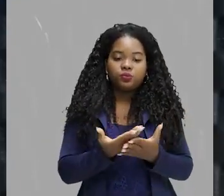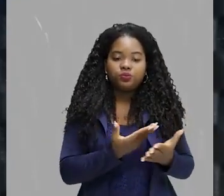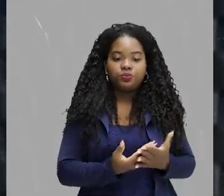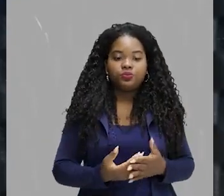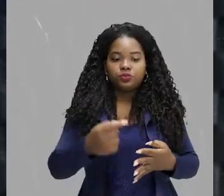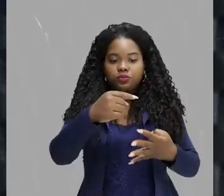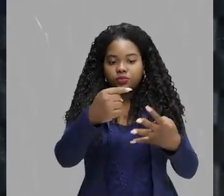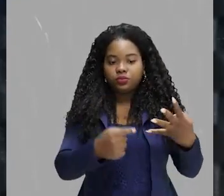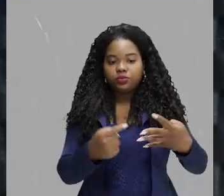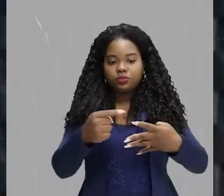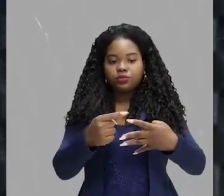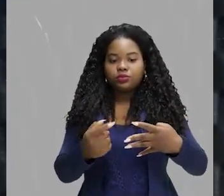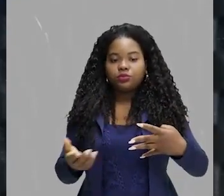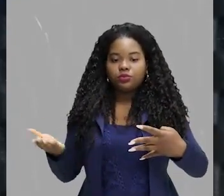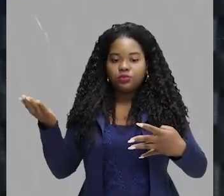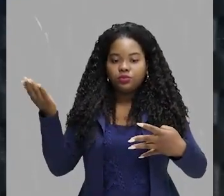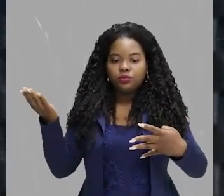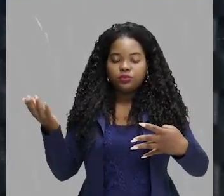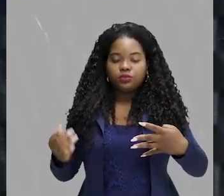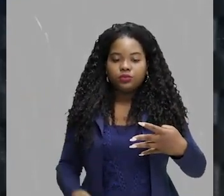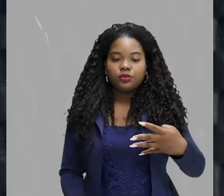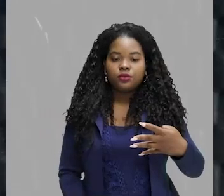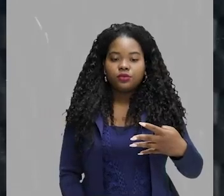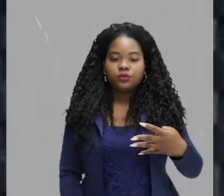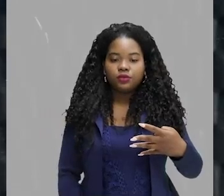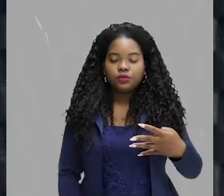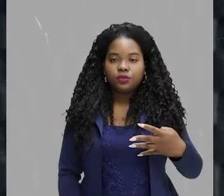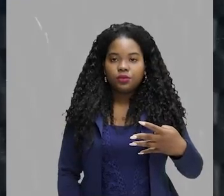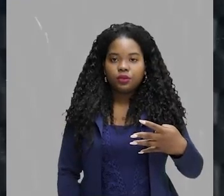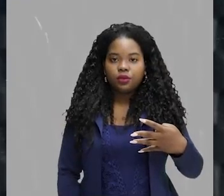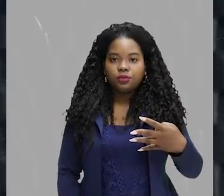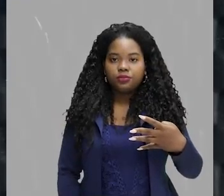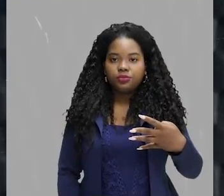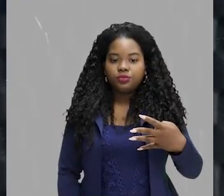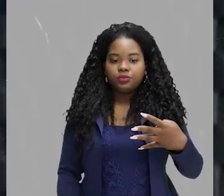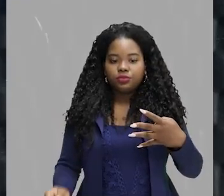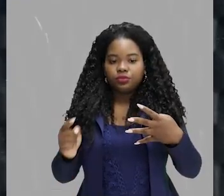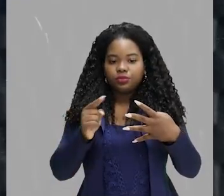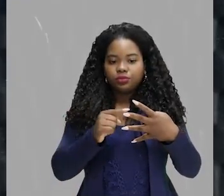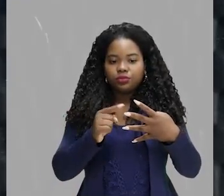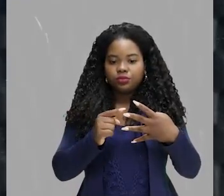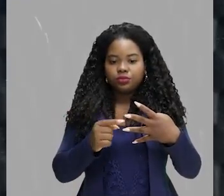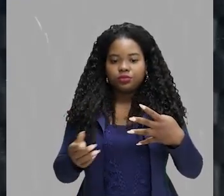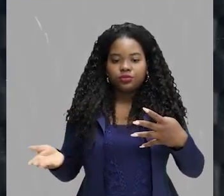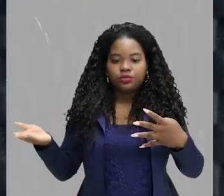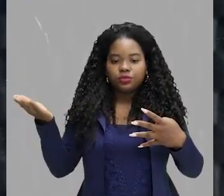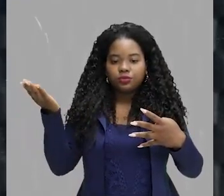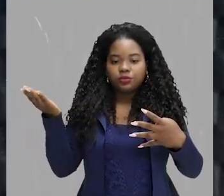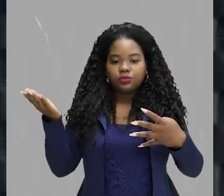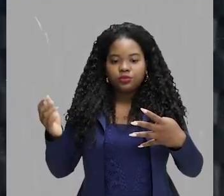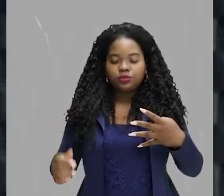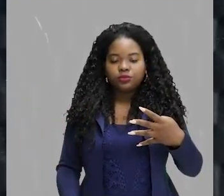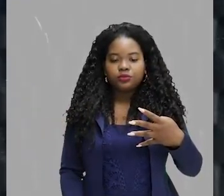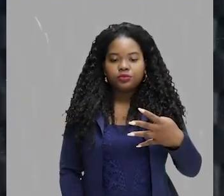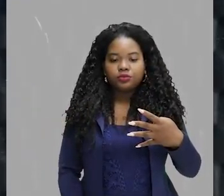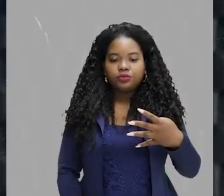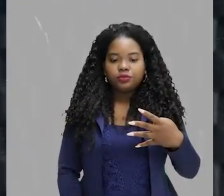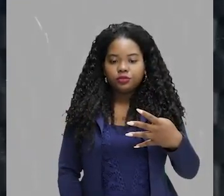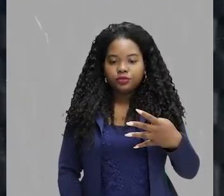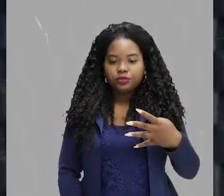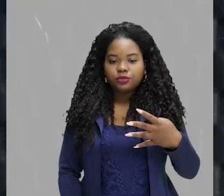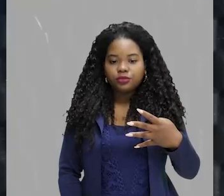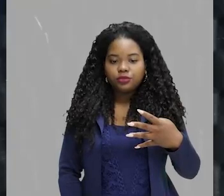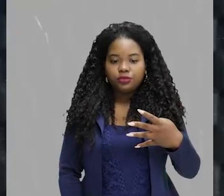lá ver? Primeiro, capitalismo e meio ambiente. Como é que se dá essa relação? Segundo, potencialização